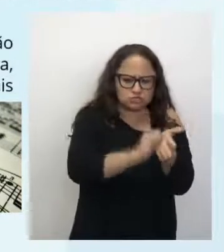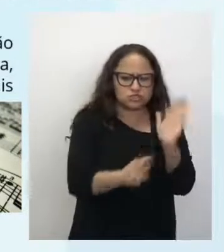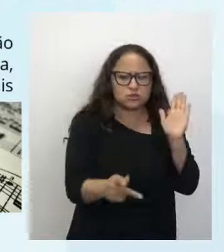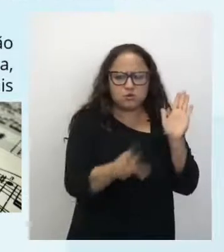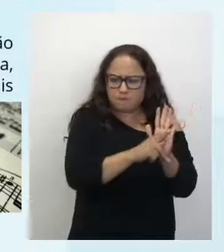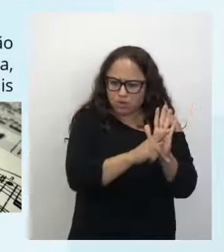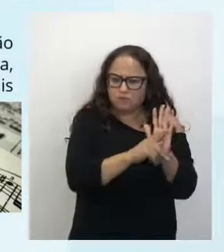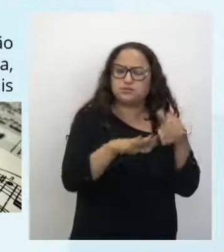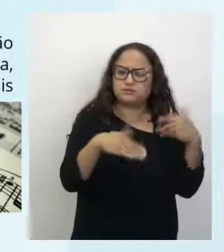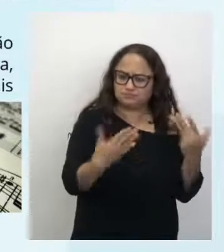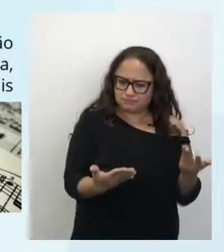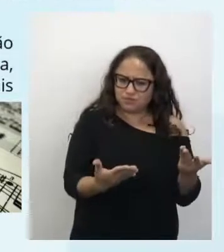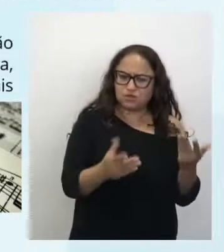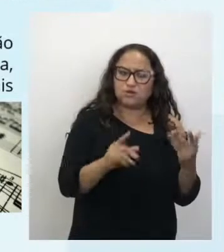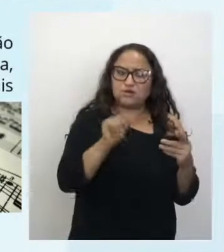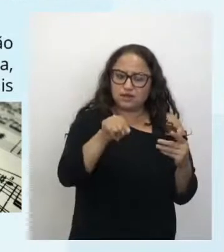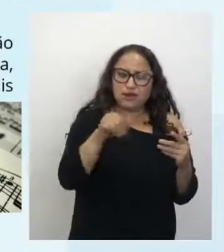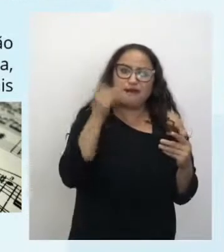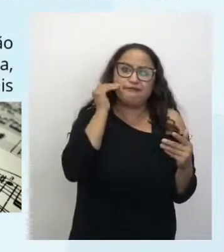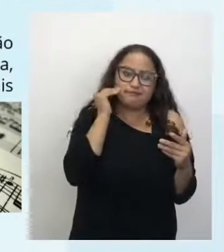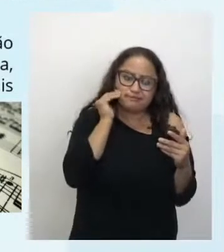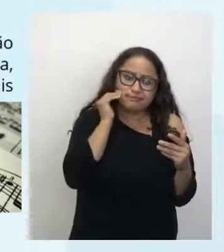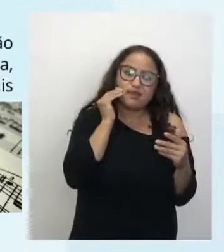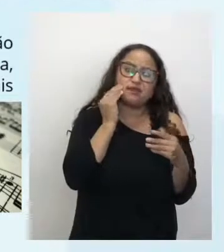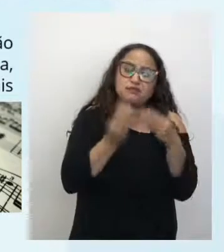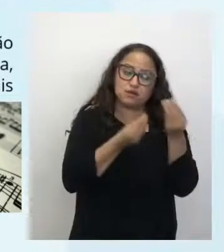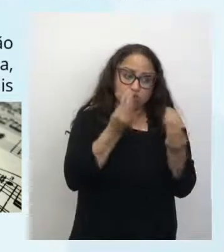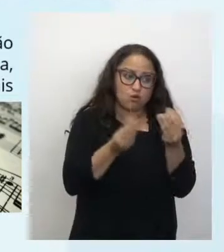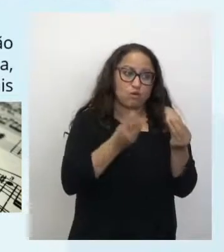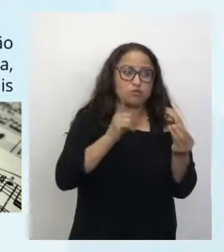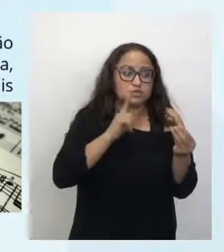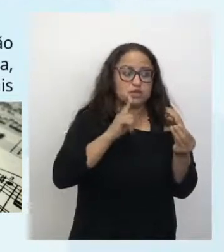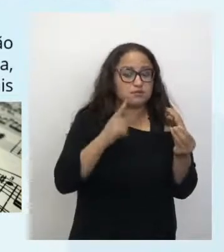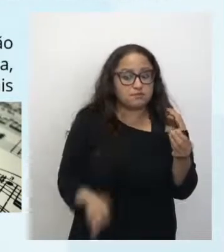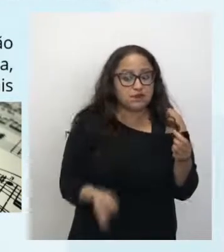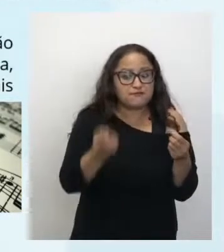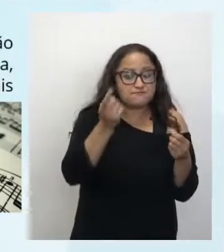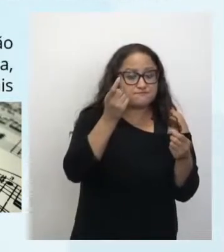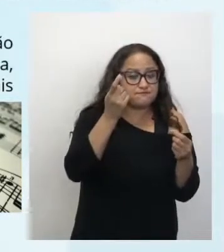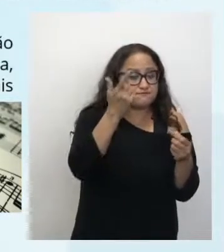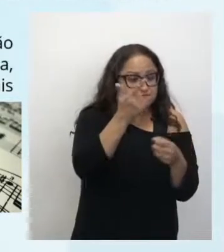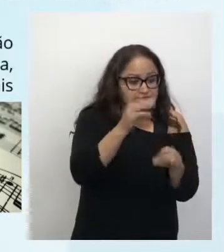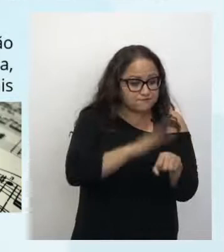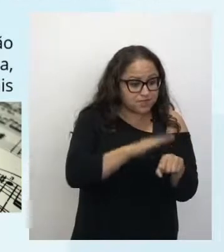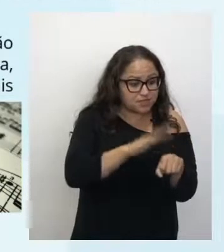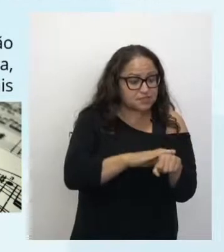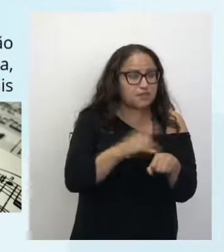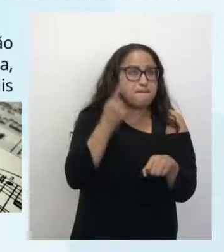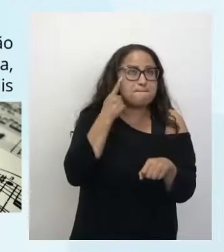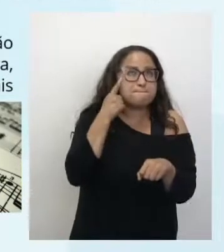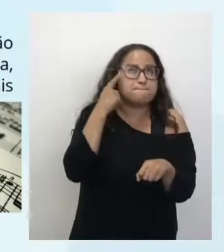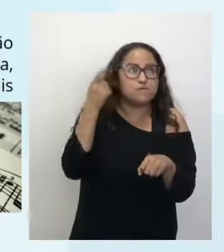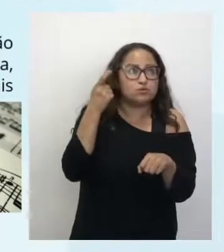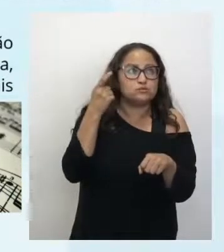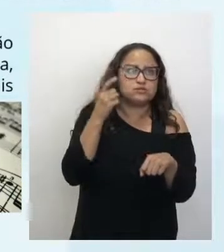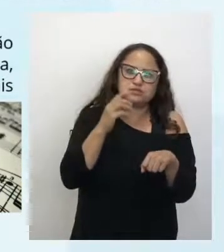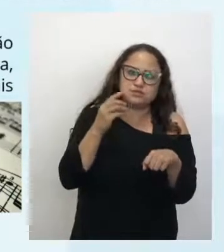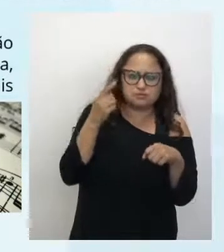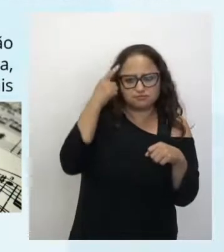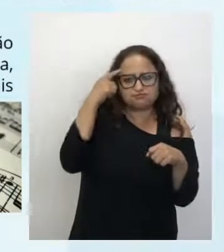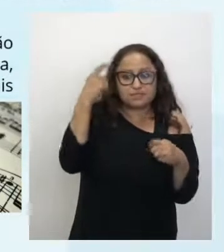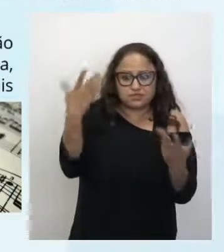dela, né? Para que ela entenda, né? Para que ela consiga reproduzir a música que ela mesma pensou ali na cabeça dela,